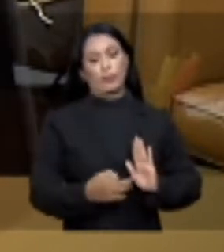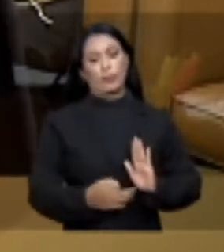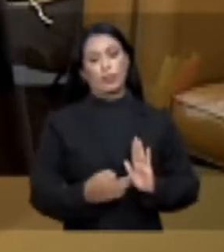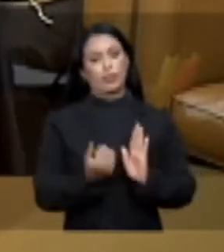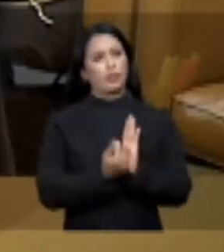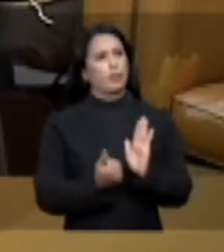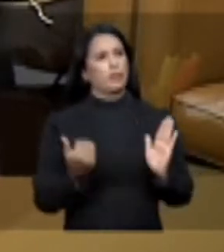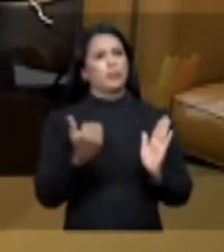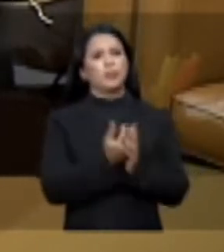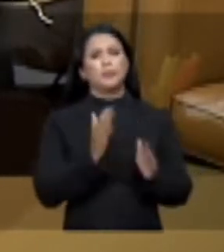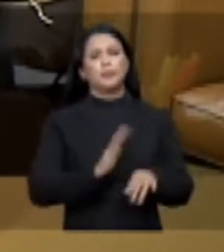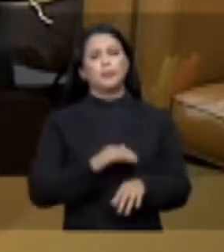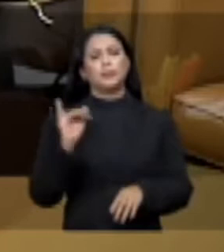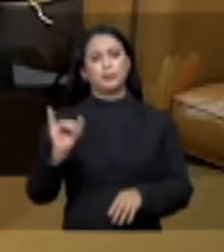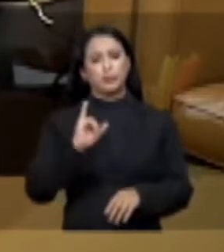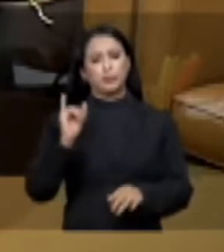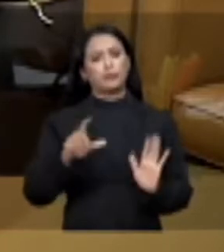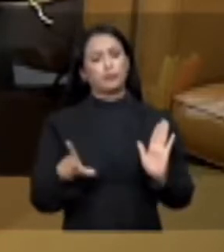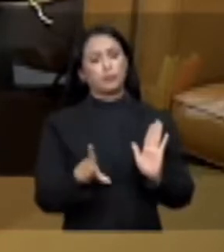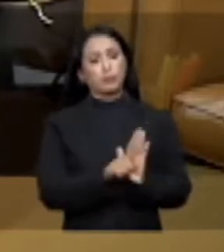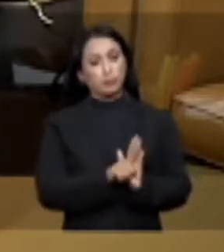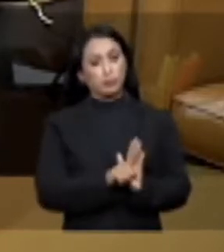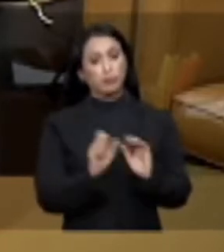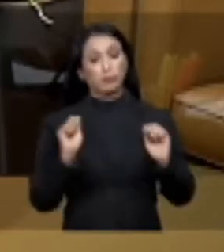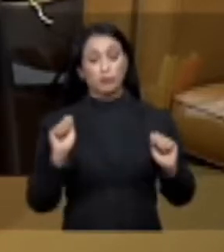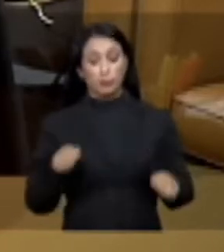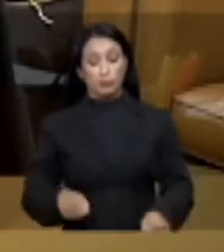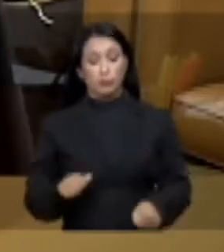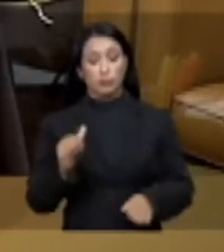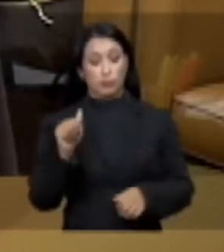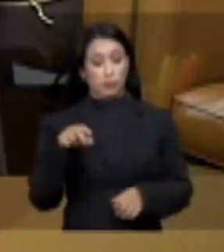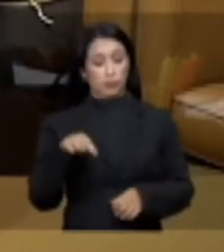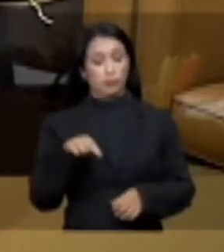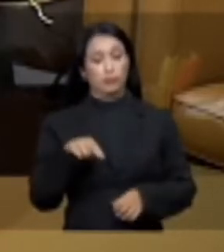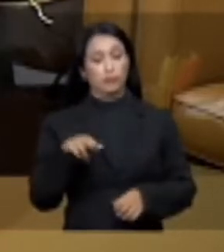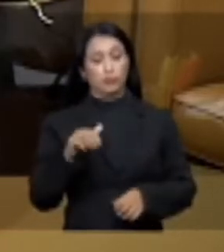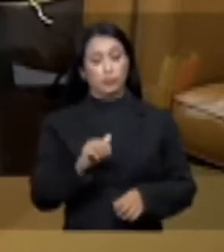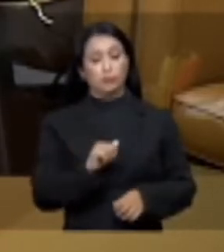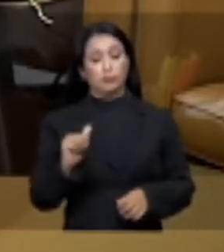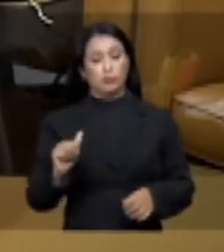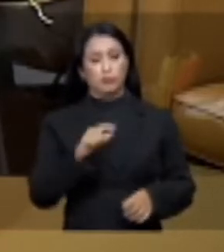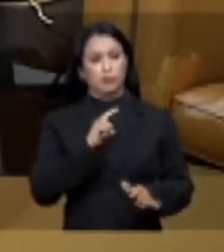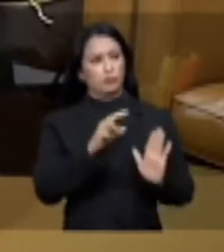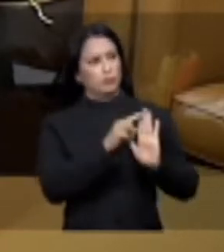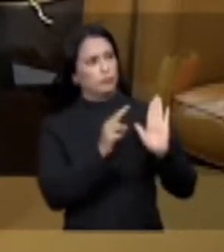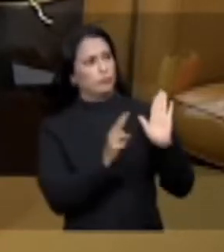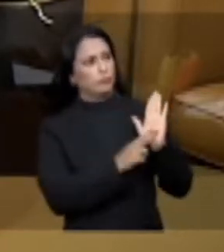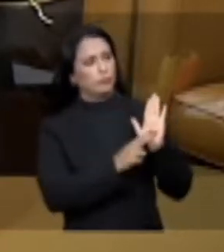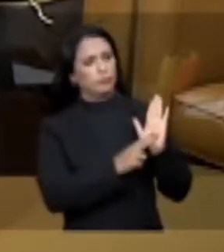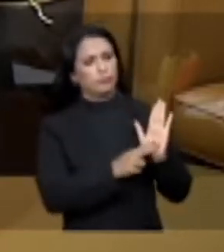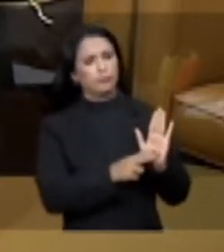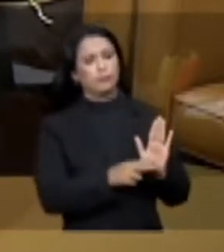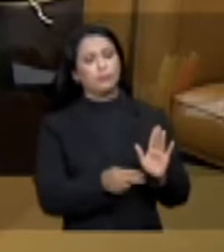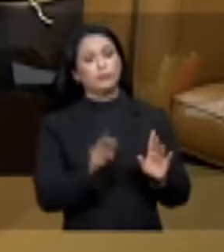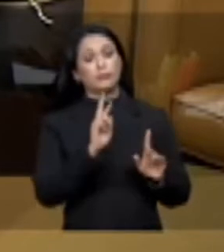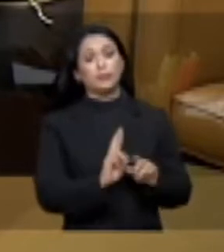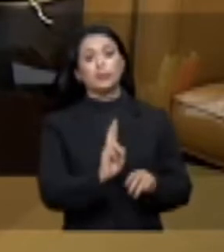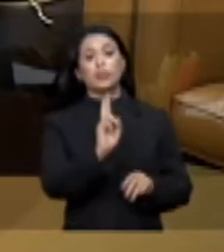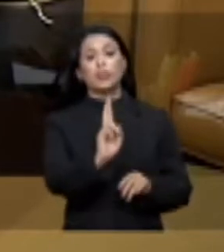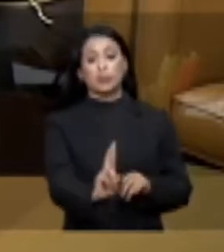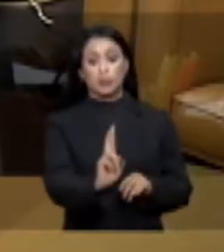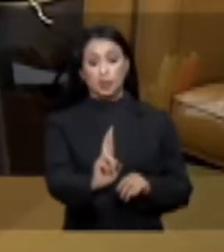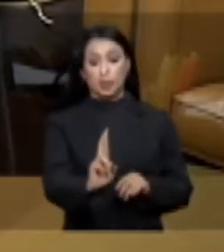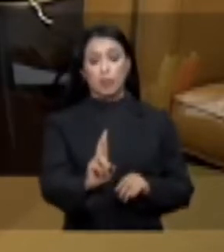avanços mais relevantes da citada lei foi a possibilidade da Agência Nacional estabelecer normas gerais de referência, o que